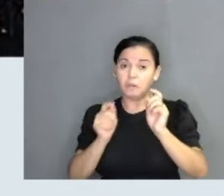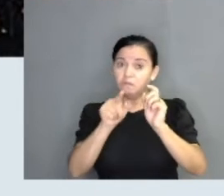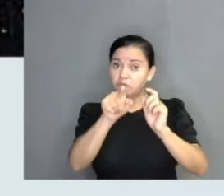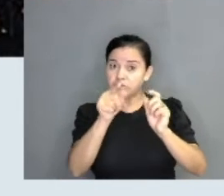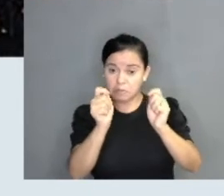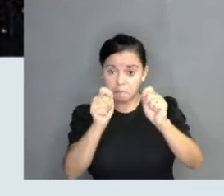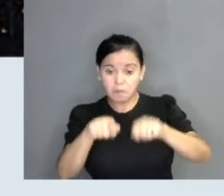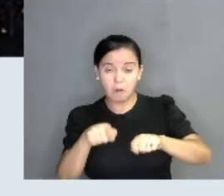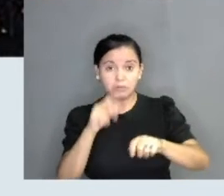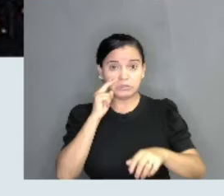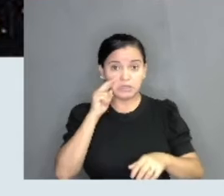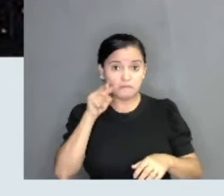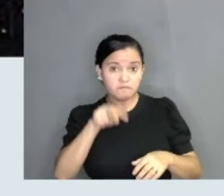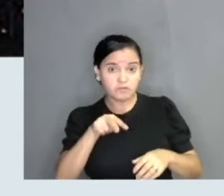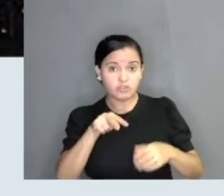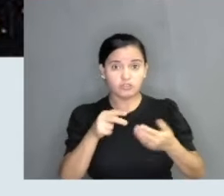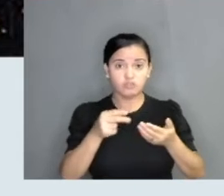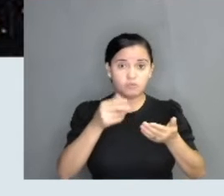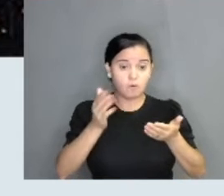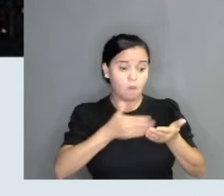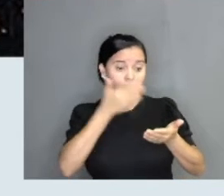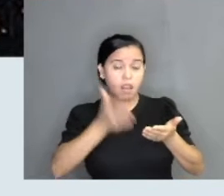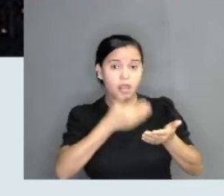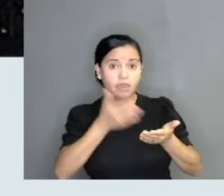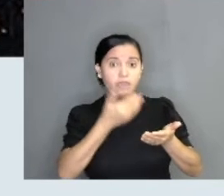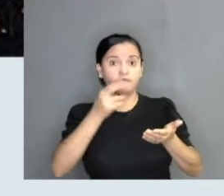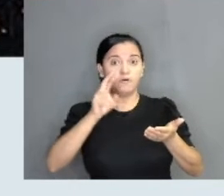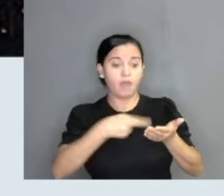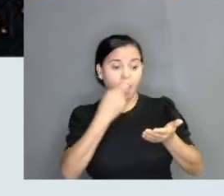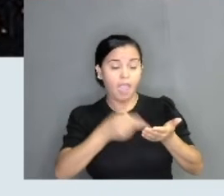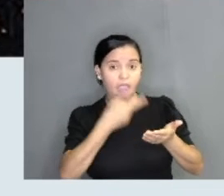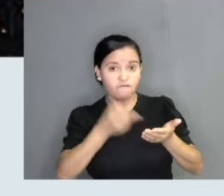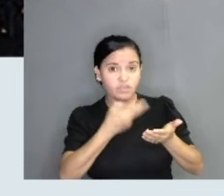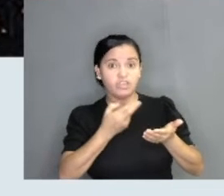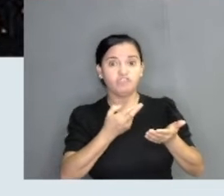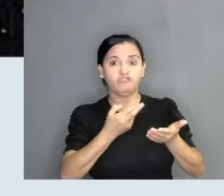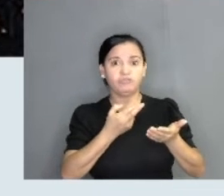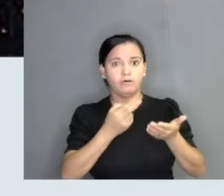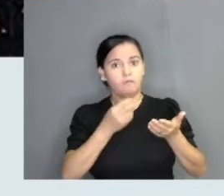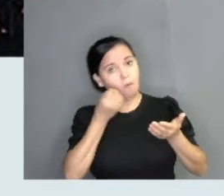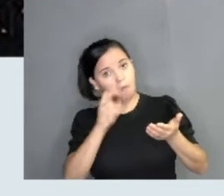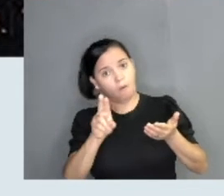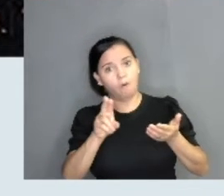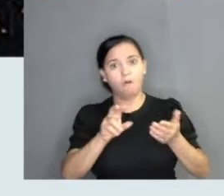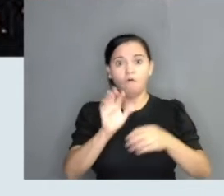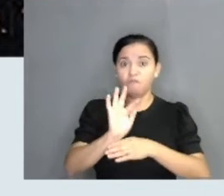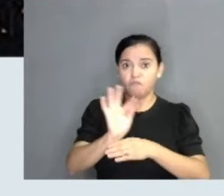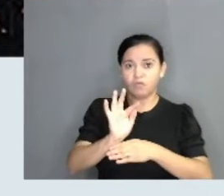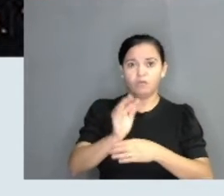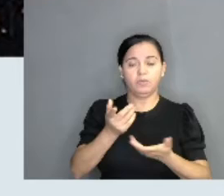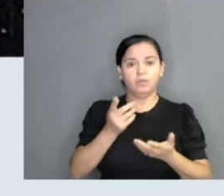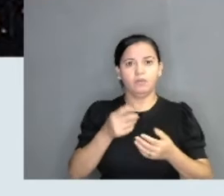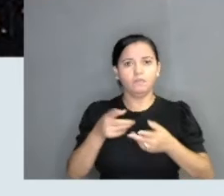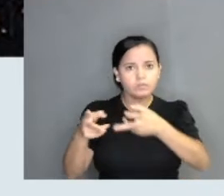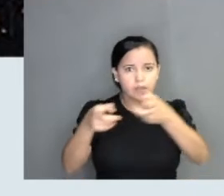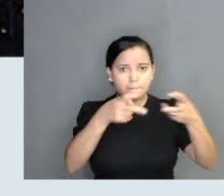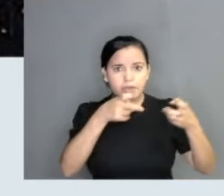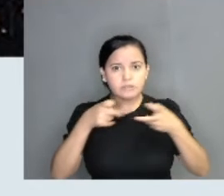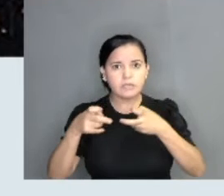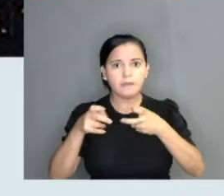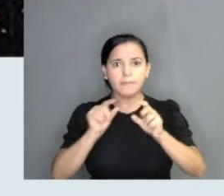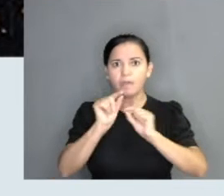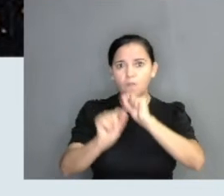livro, não é isso? Em alguma revista, em algum filme. Vocês podem perceber nessa imagem que existe